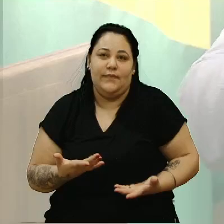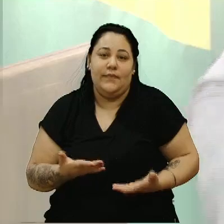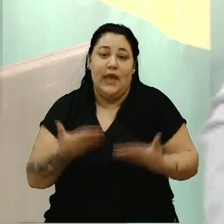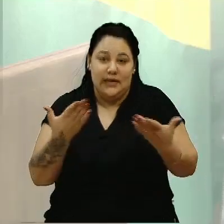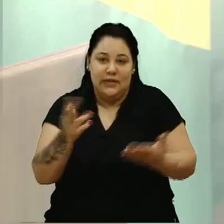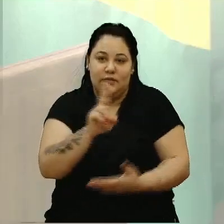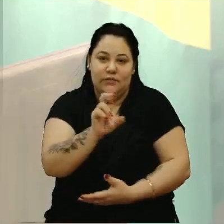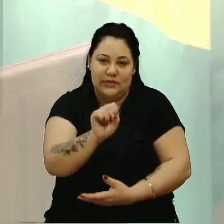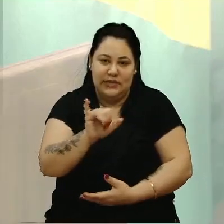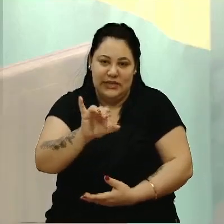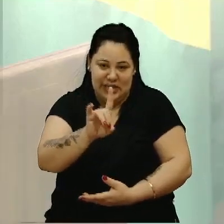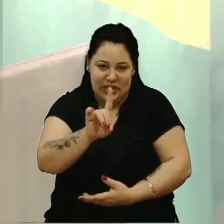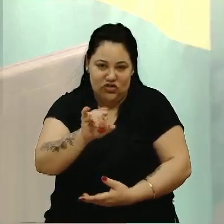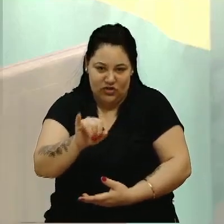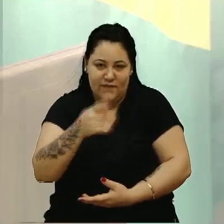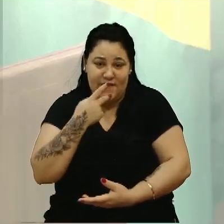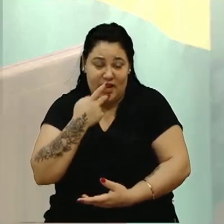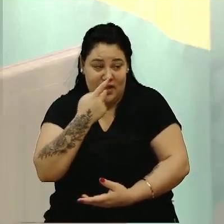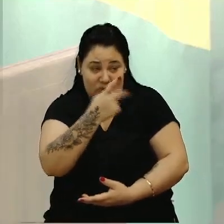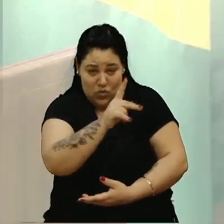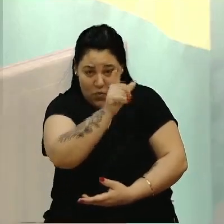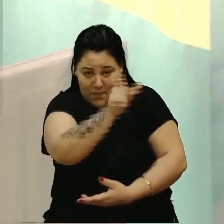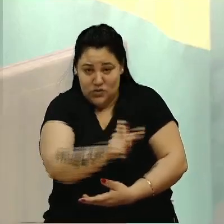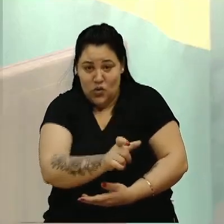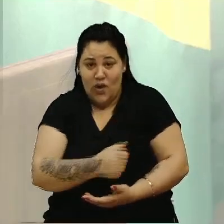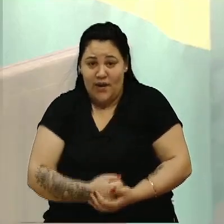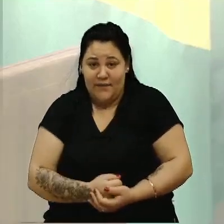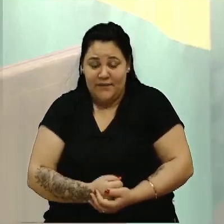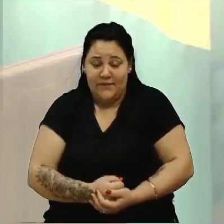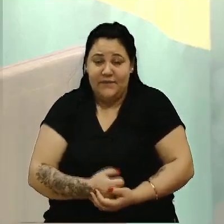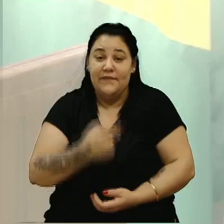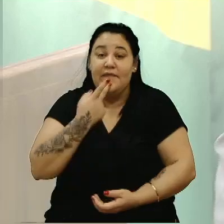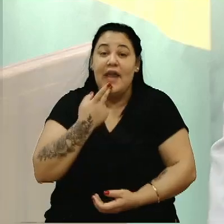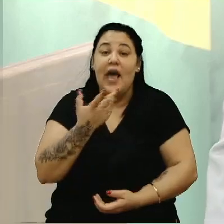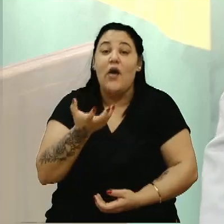da tua pessoa, dizer que